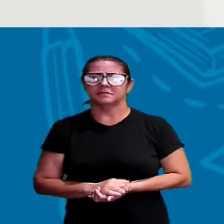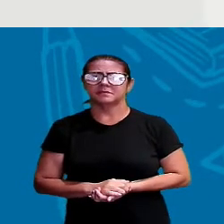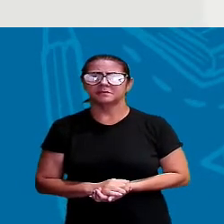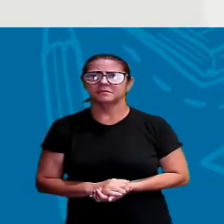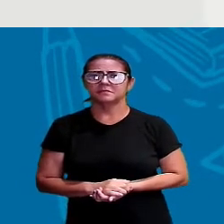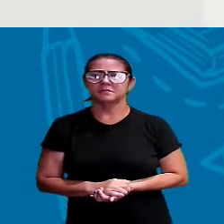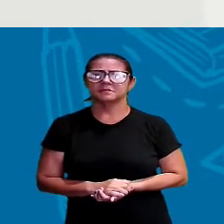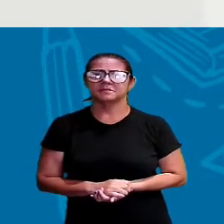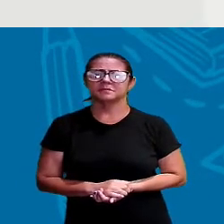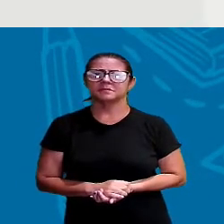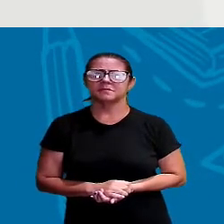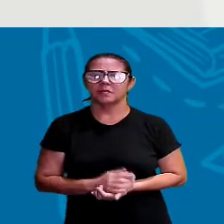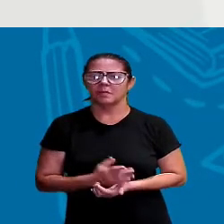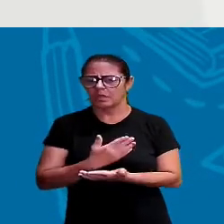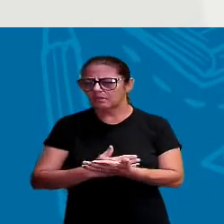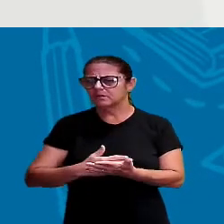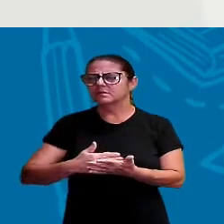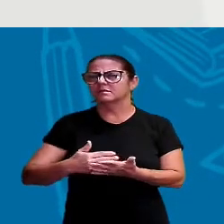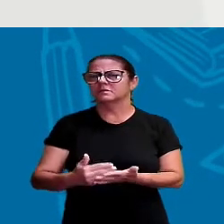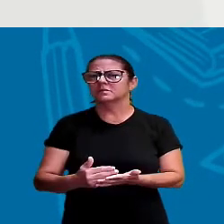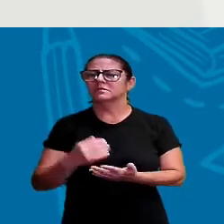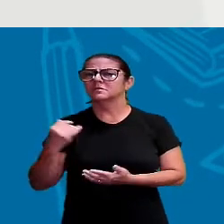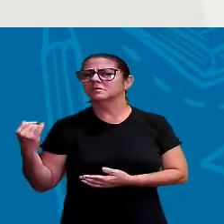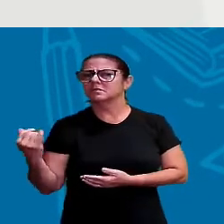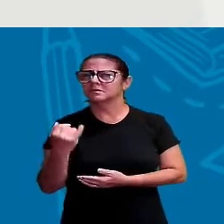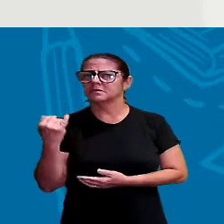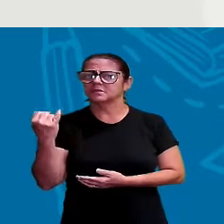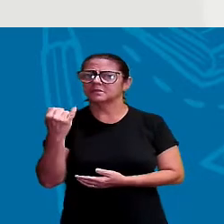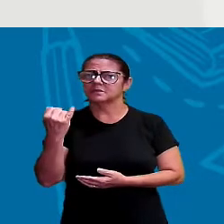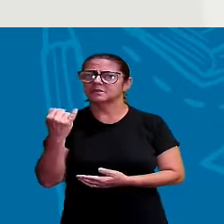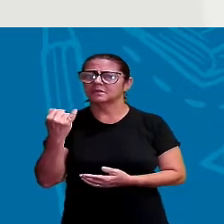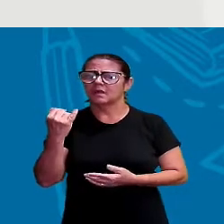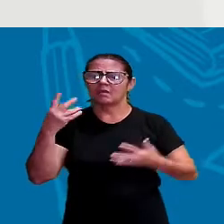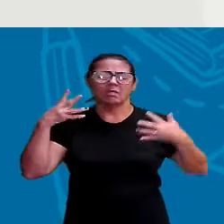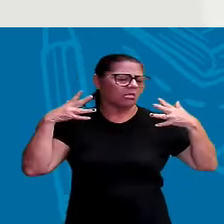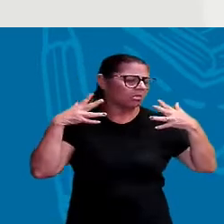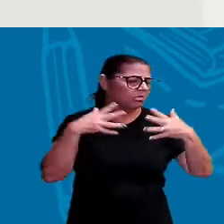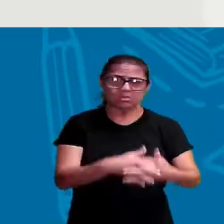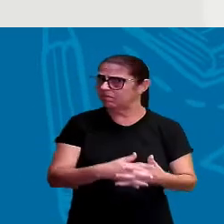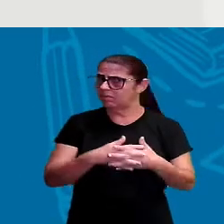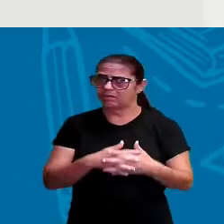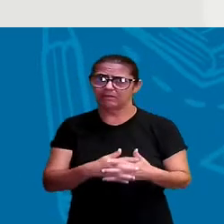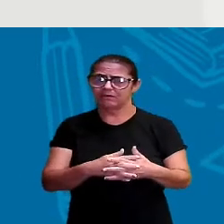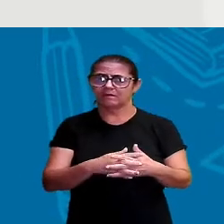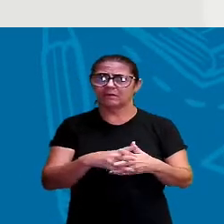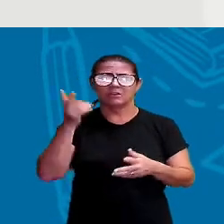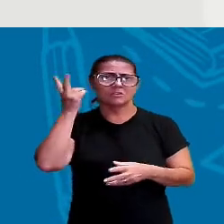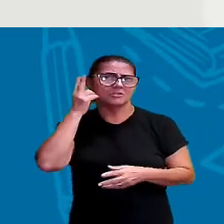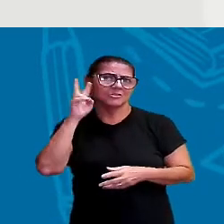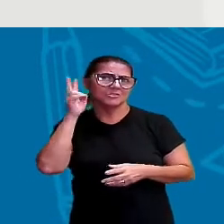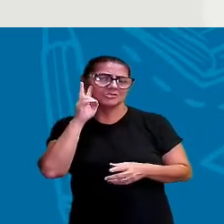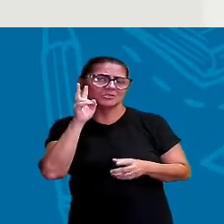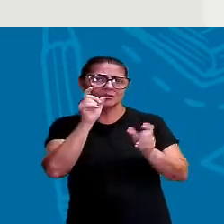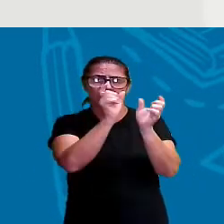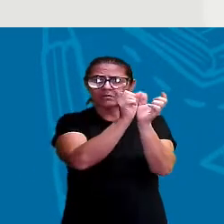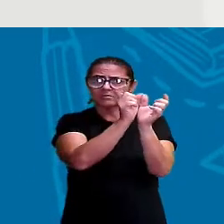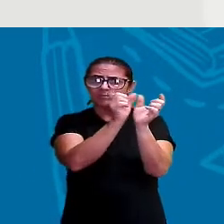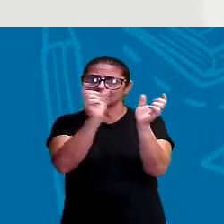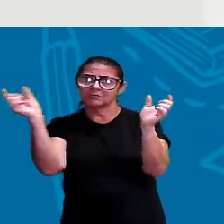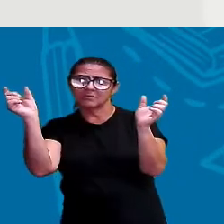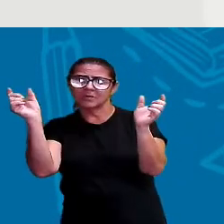ok? Bom, continuando sobre fatos importantes, a gente tem, não confunda história em quadrinhos com tirinhas. A